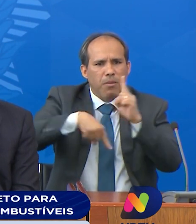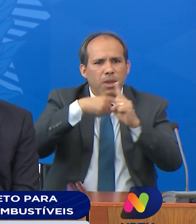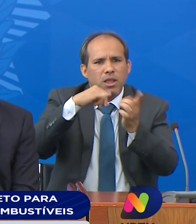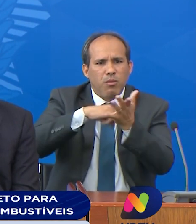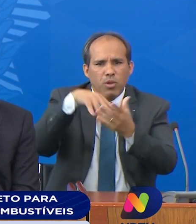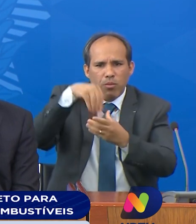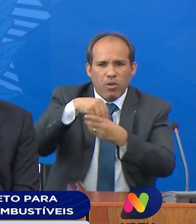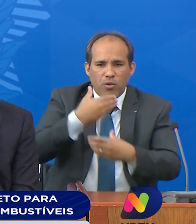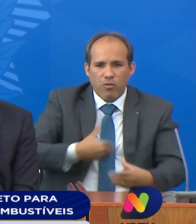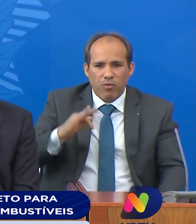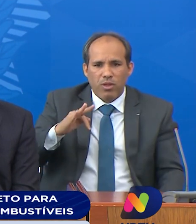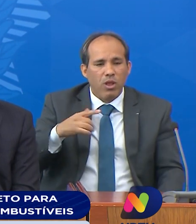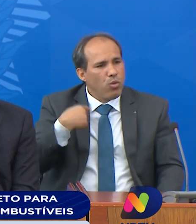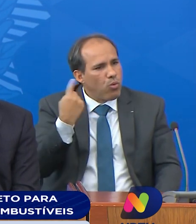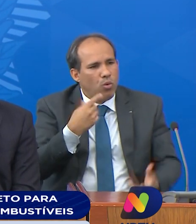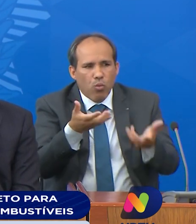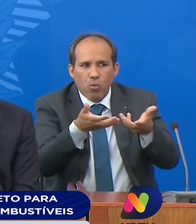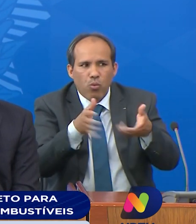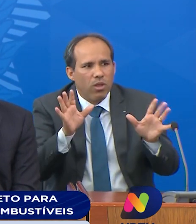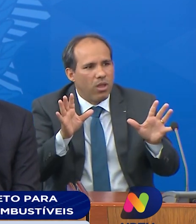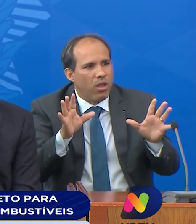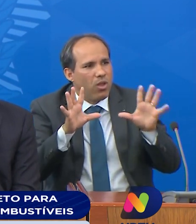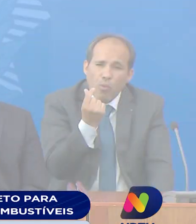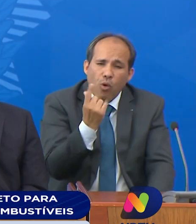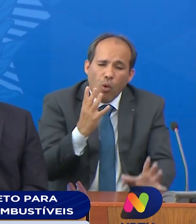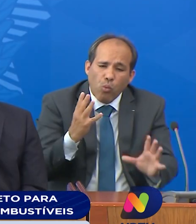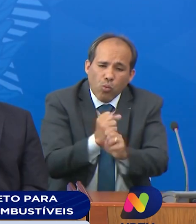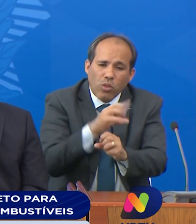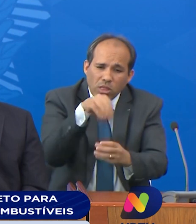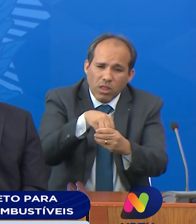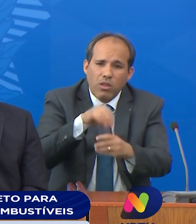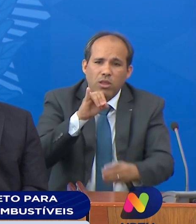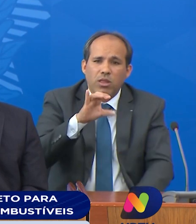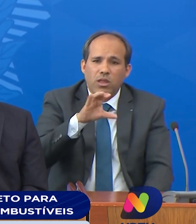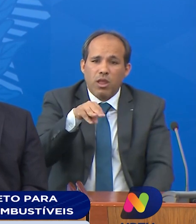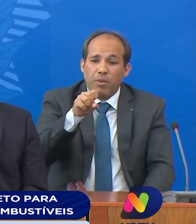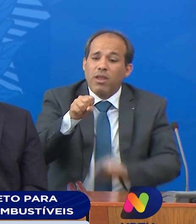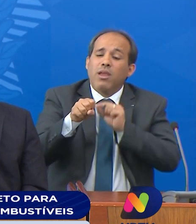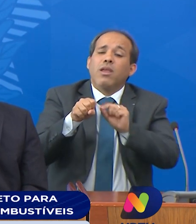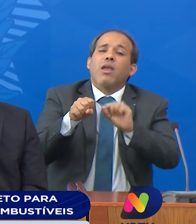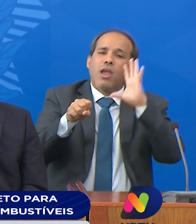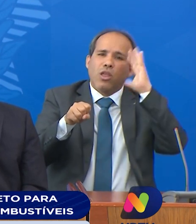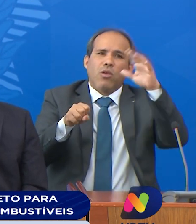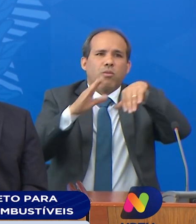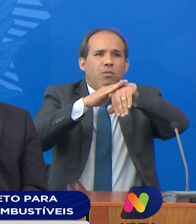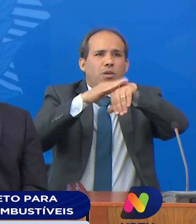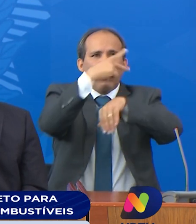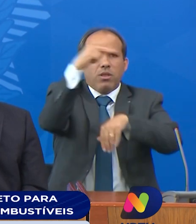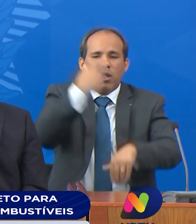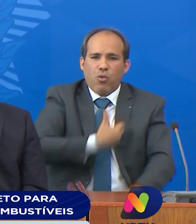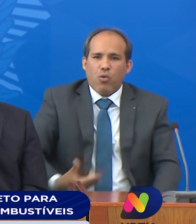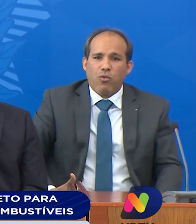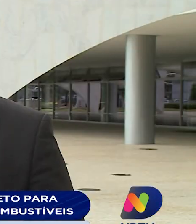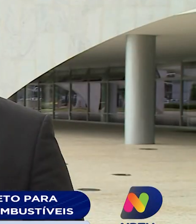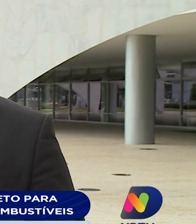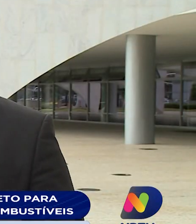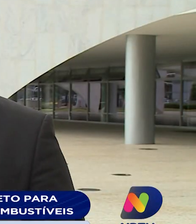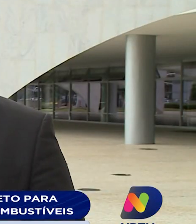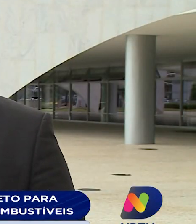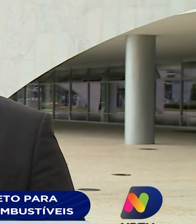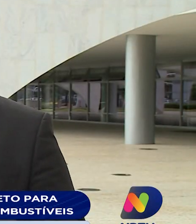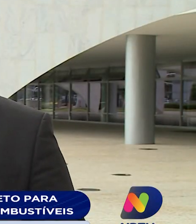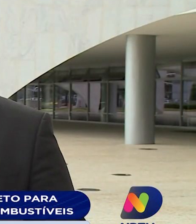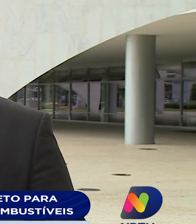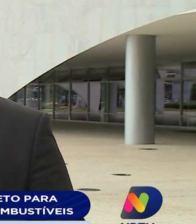e nós não queremos interferir nem vamos nem podemos quem decide o governador com a sua respire respectiva Assembleia Legislativa